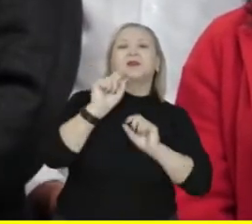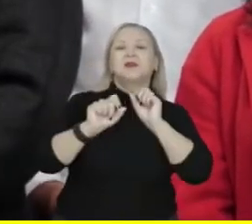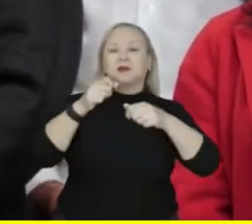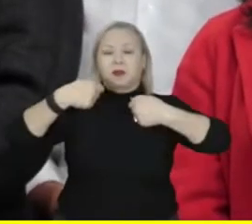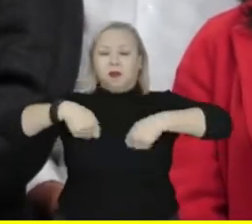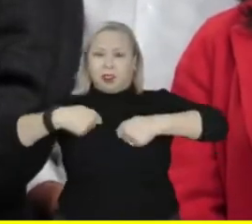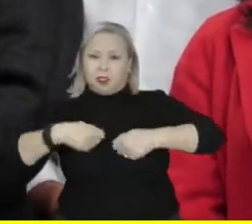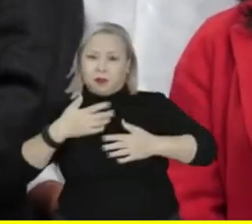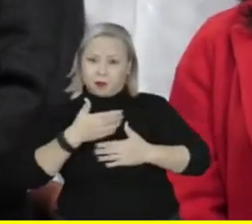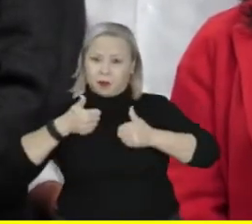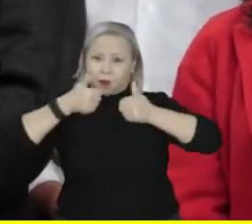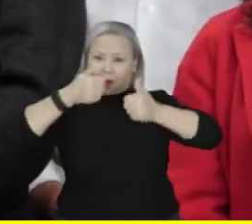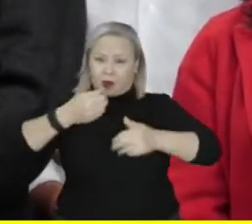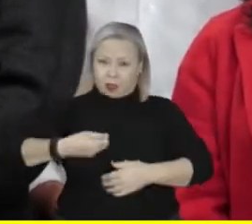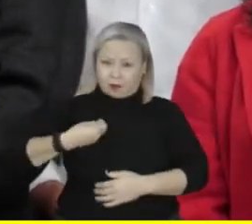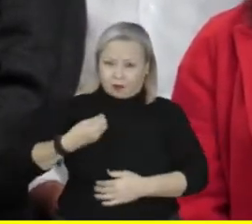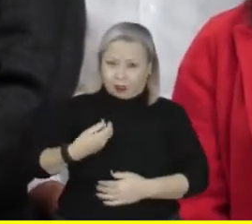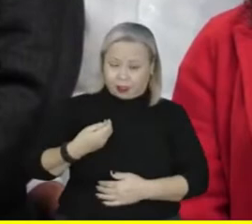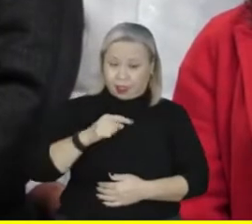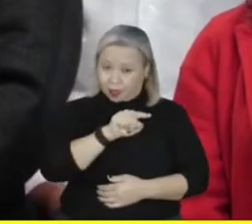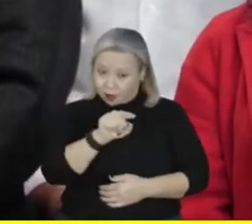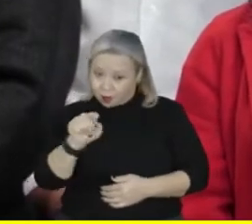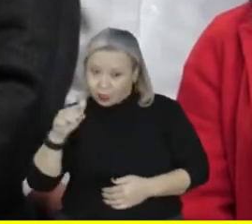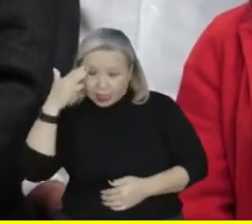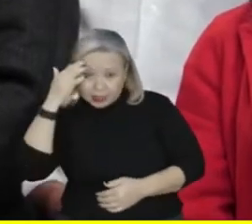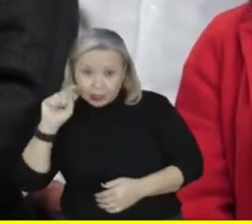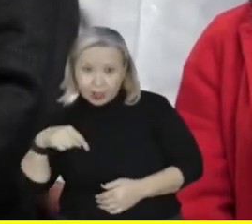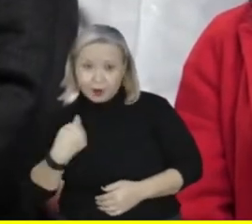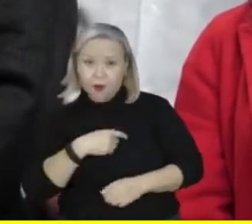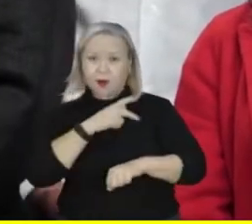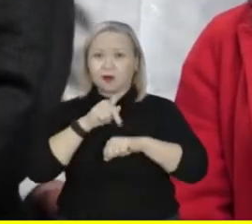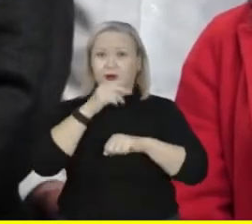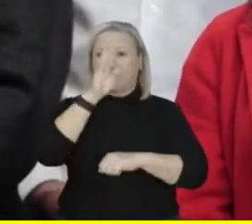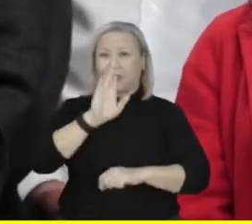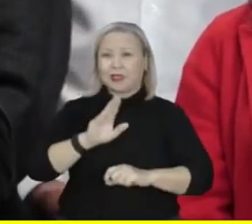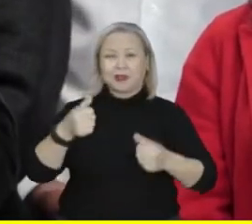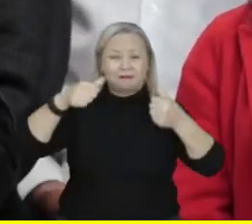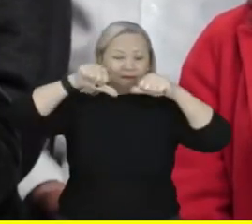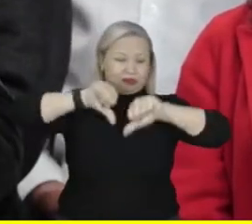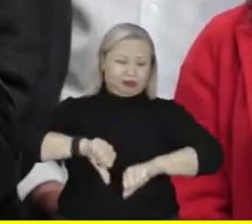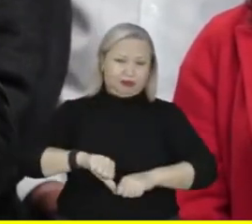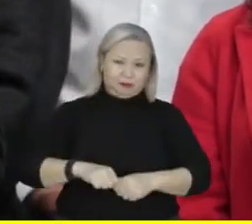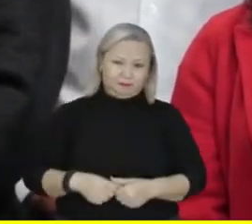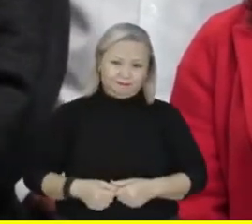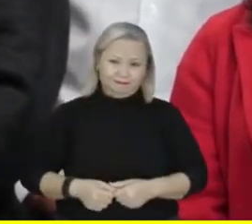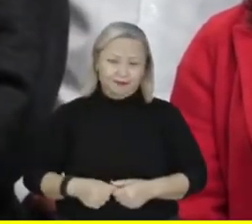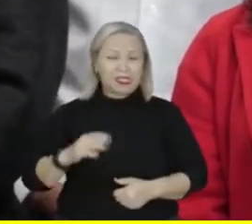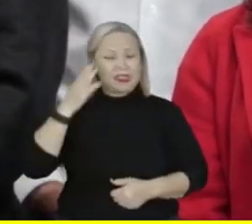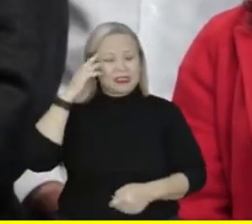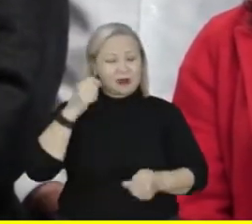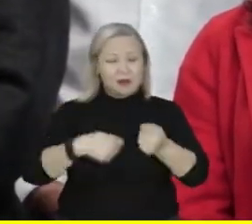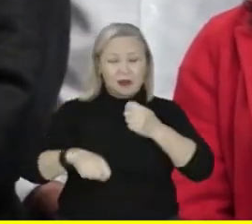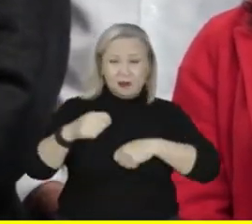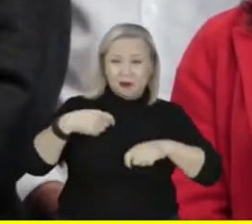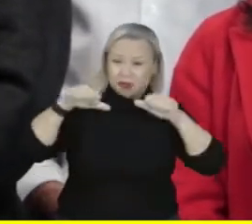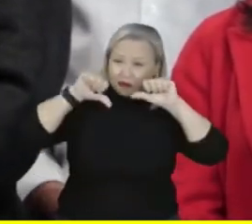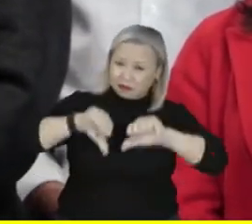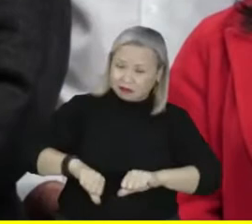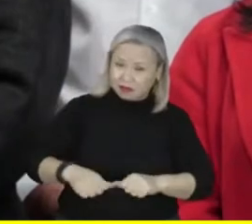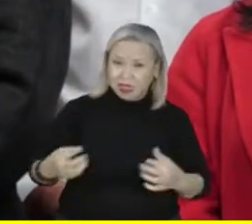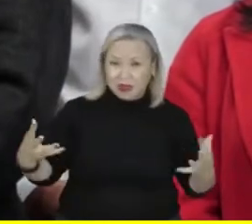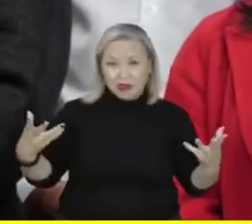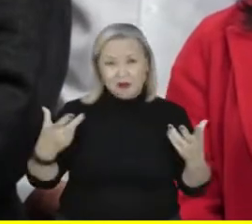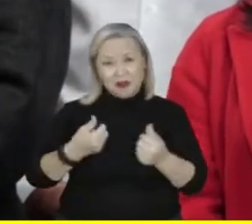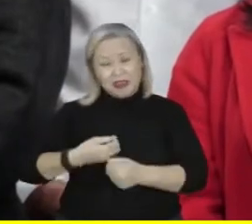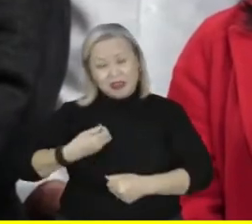de vida e você sabe que o nosso país está pior você sabe que a economia não tá boa você sabe que a qualidade de vida não